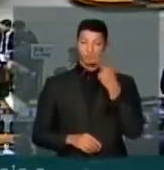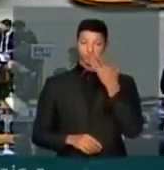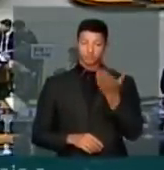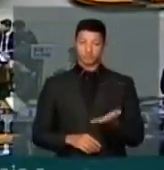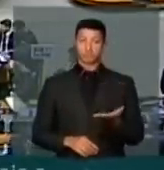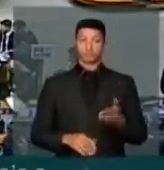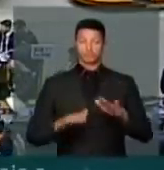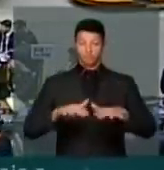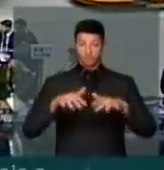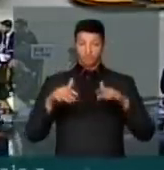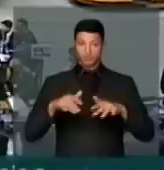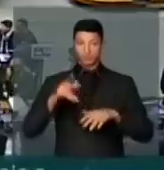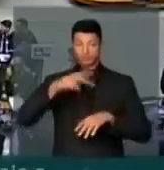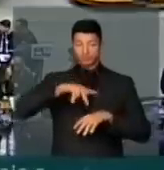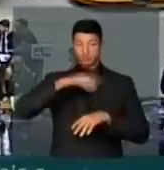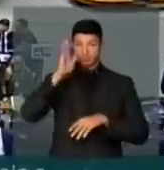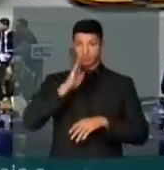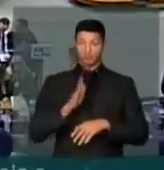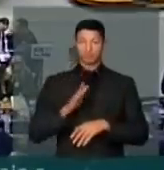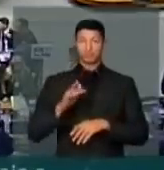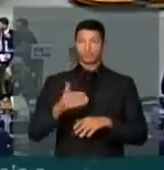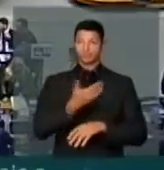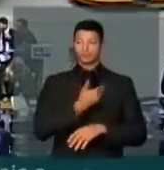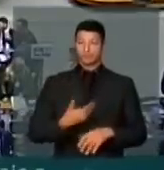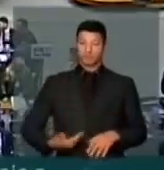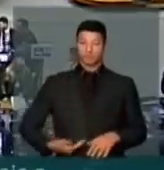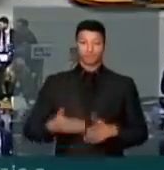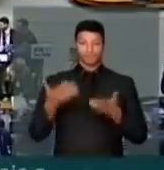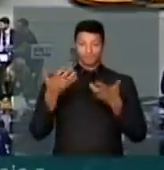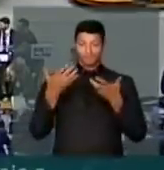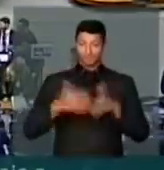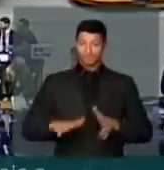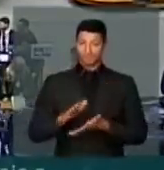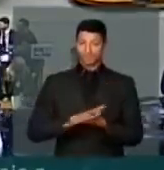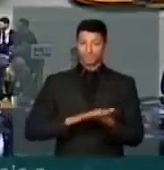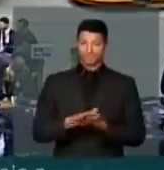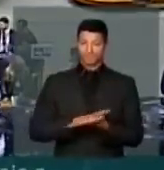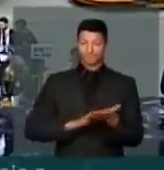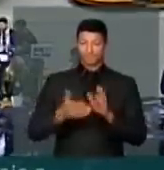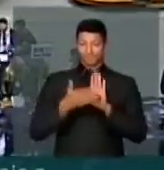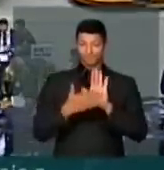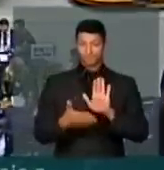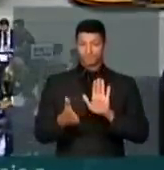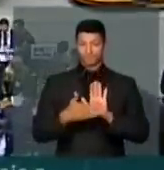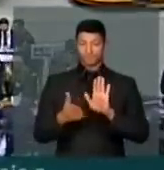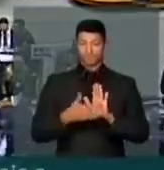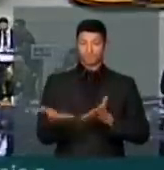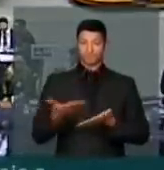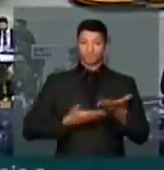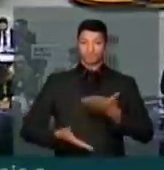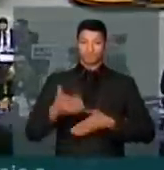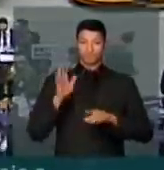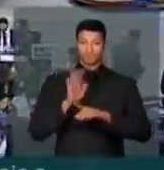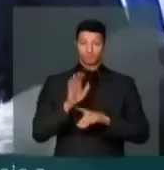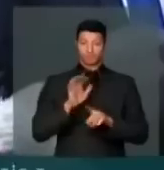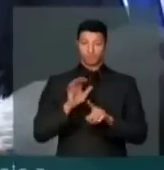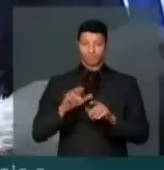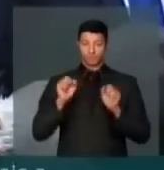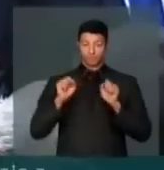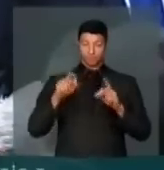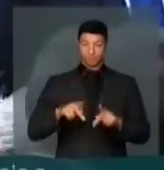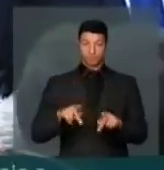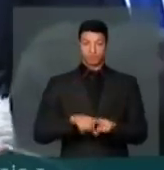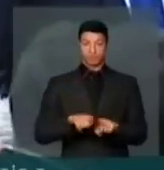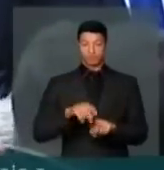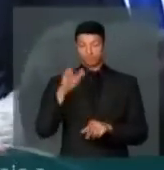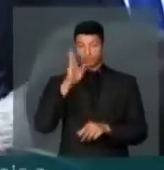Vossa Excelência ao plenário e ao país, este governo não quis em nenhum momento atender a demanda dos